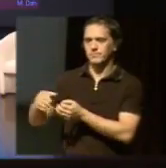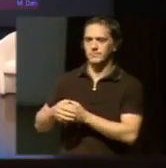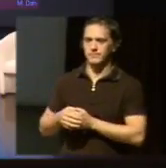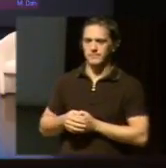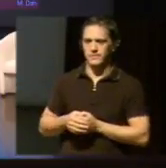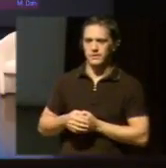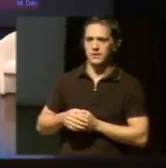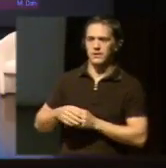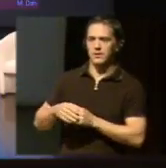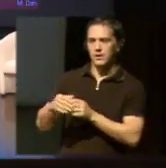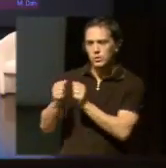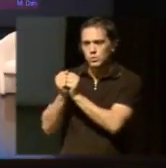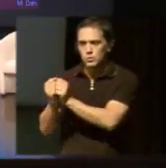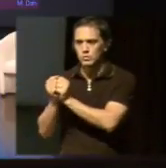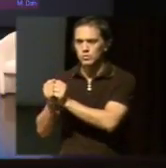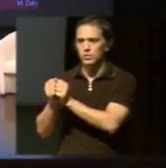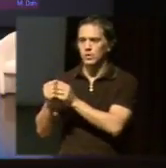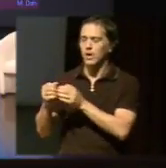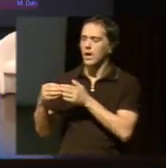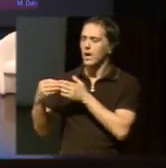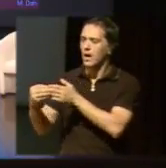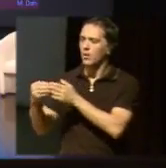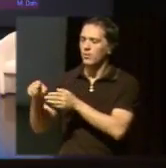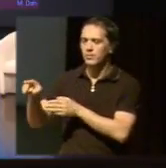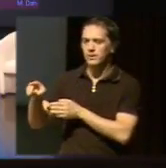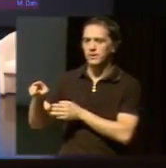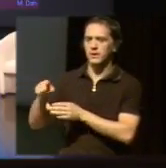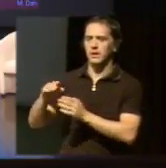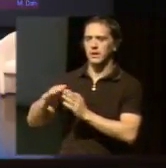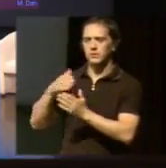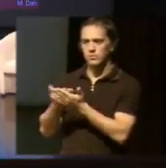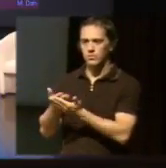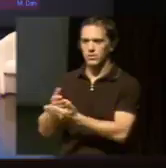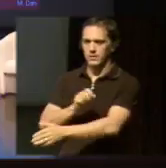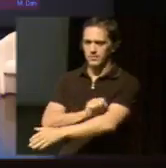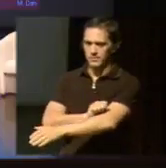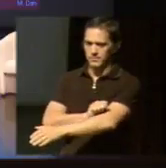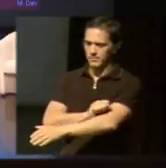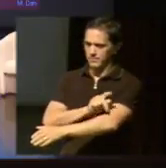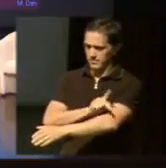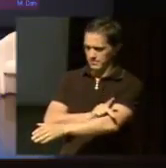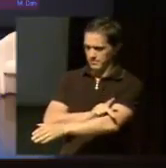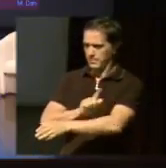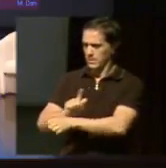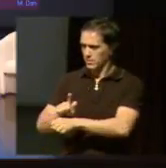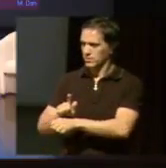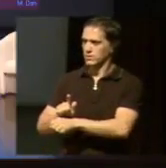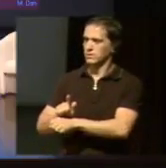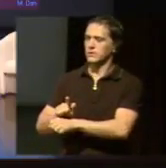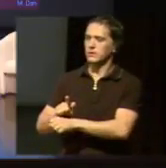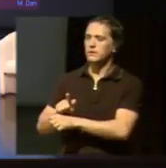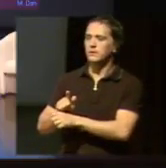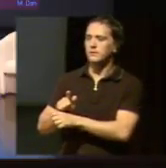pela escola, Faculdade de Pedagogia, por assistentes sociais, de modo que nos próximos